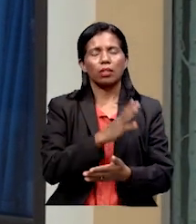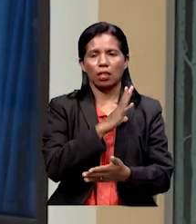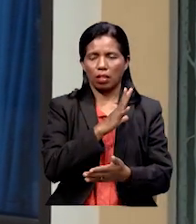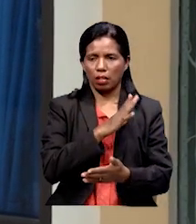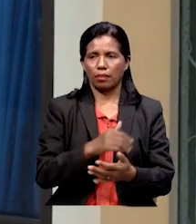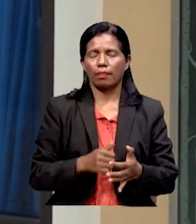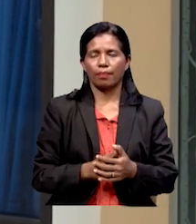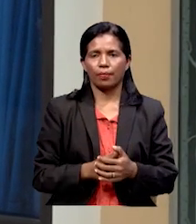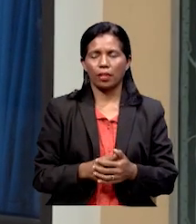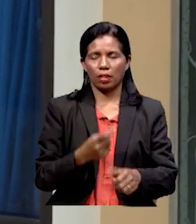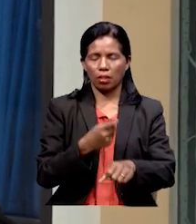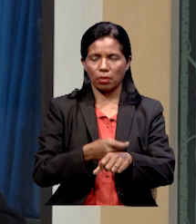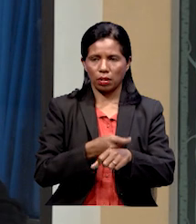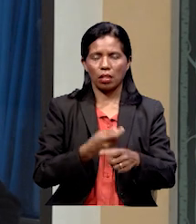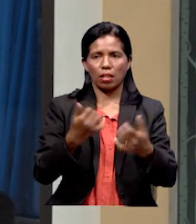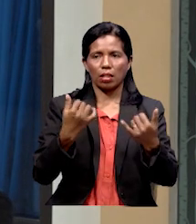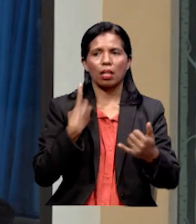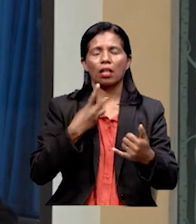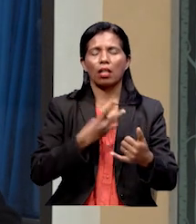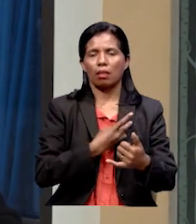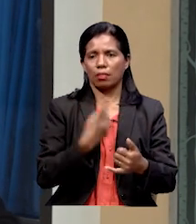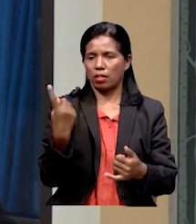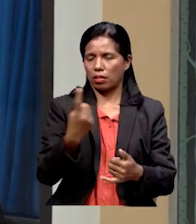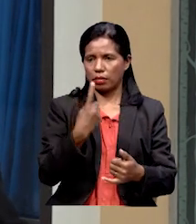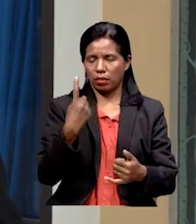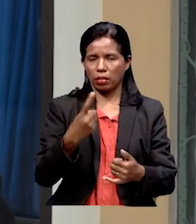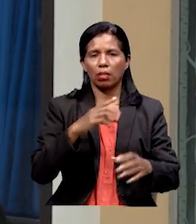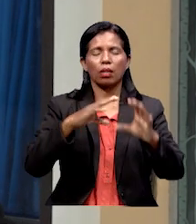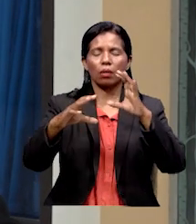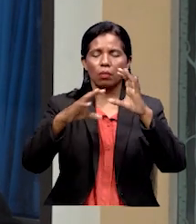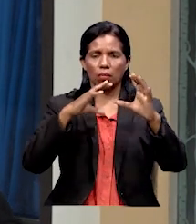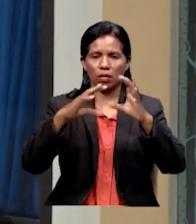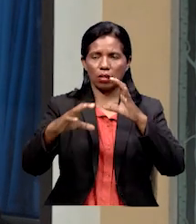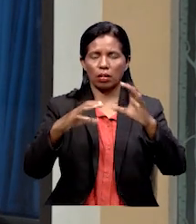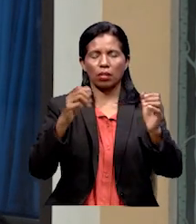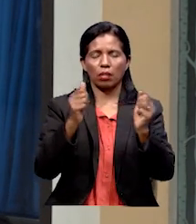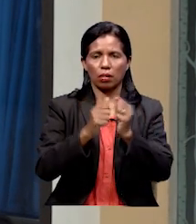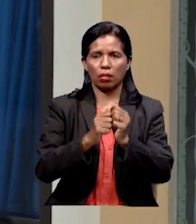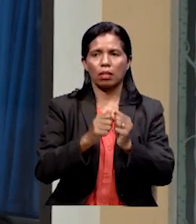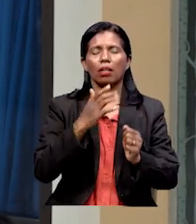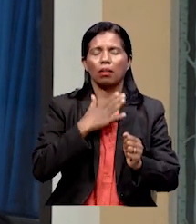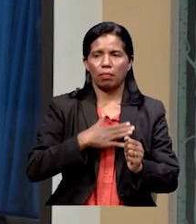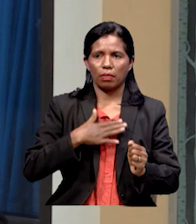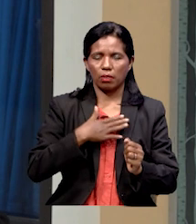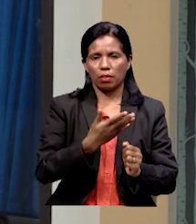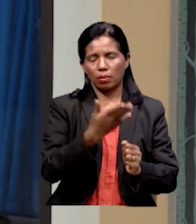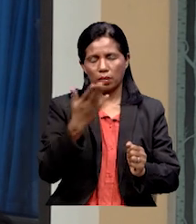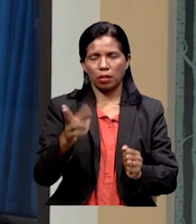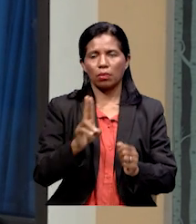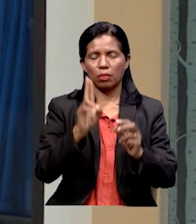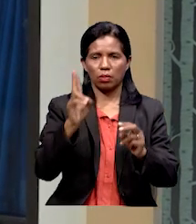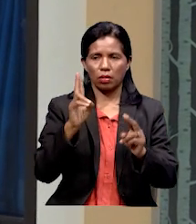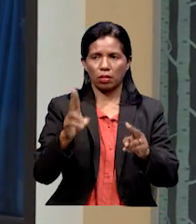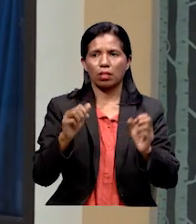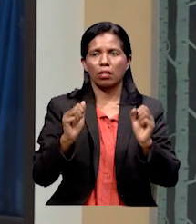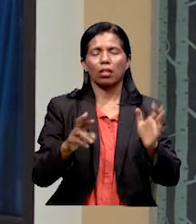quando situação sa acontece antau ami sempre comunica regular ho adiru favor ite pode ser urgente mas tem que relator